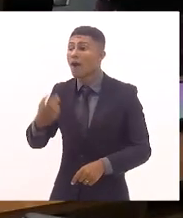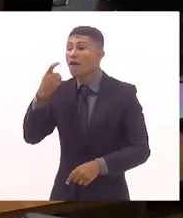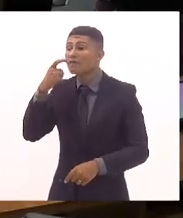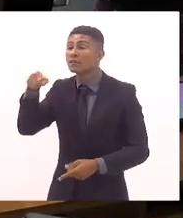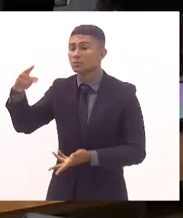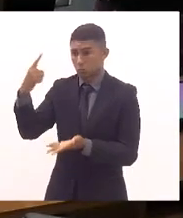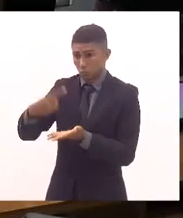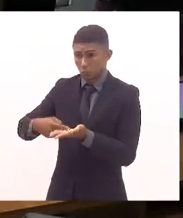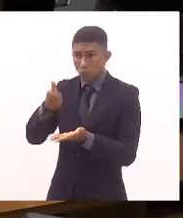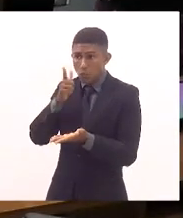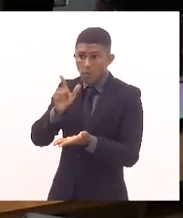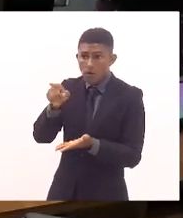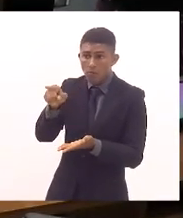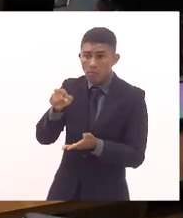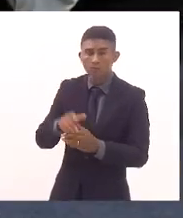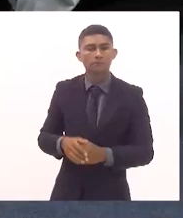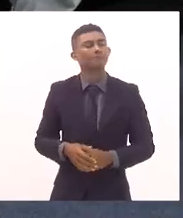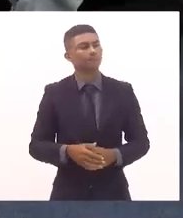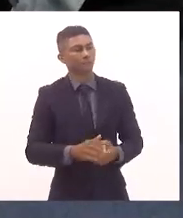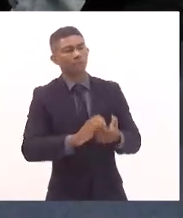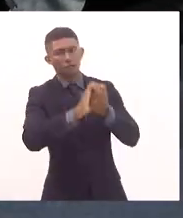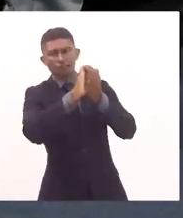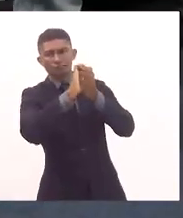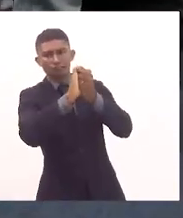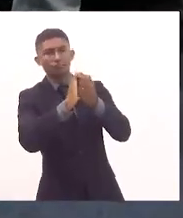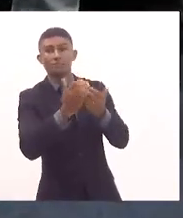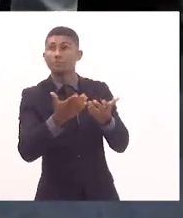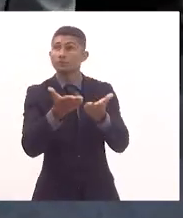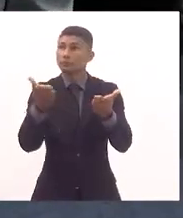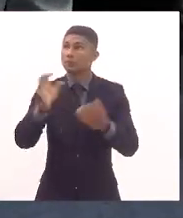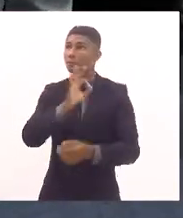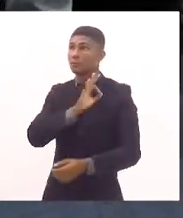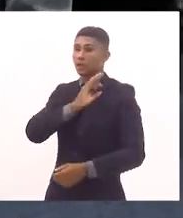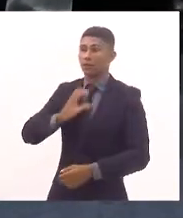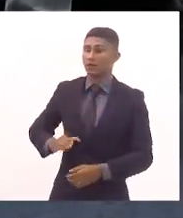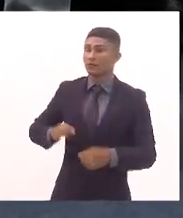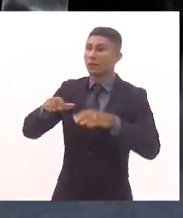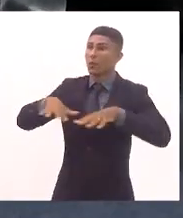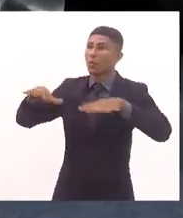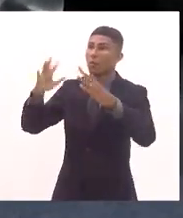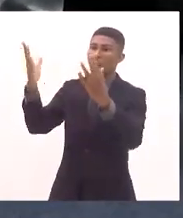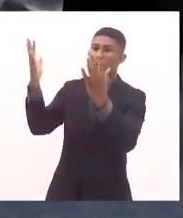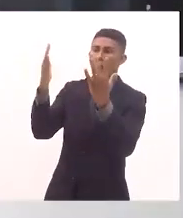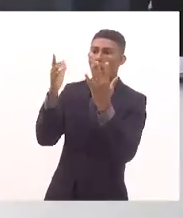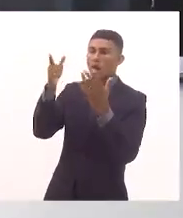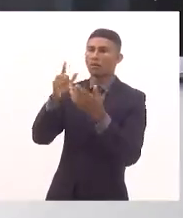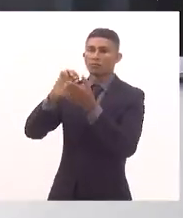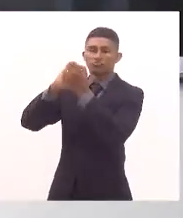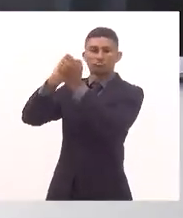Presidente, saudar Vossa Excelência, saudar todos os policiais civis que estão na galeria da casa.